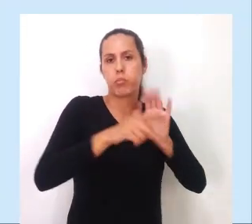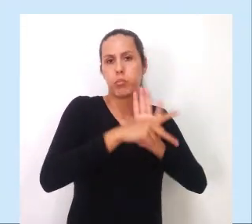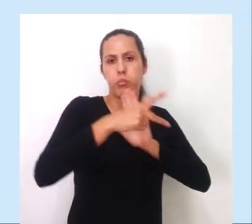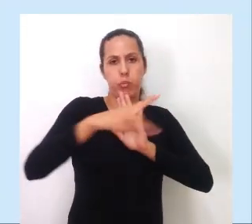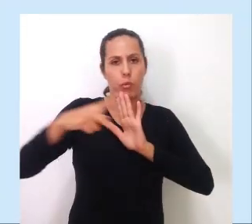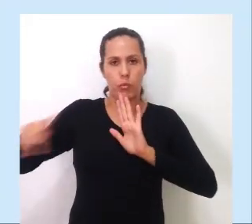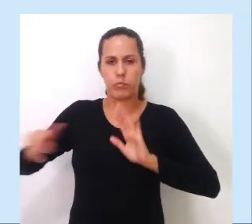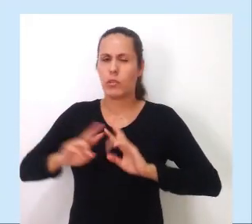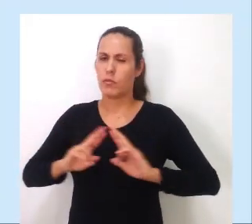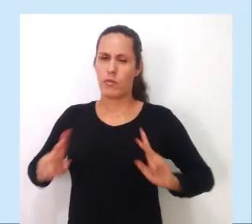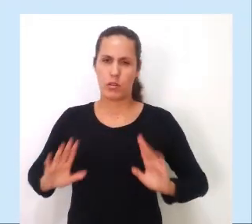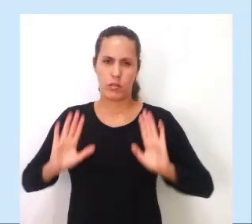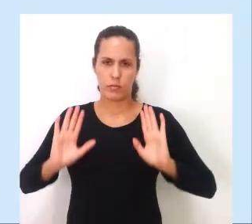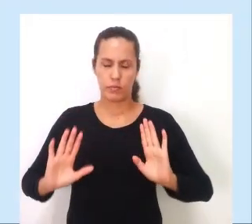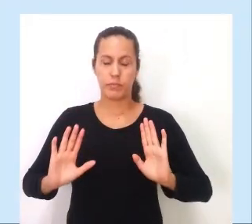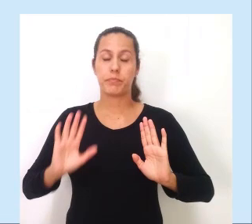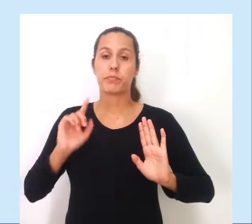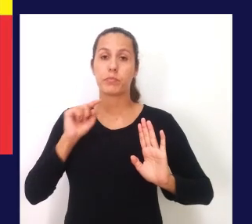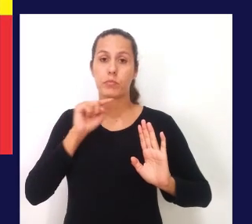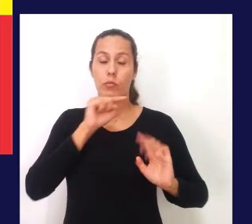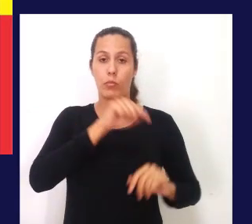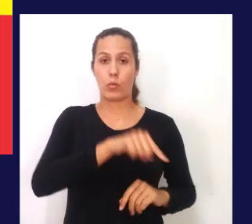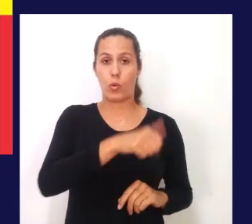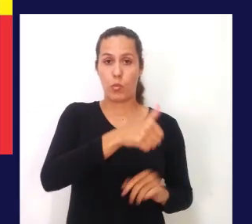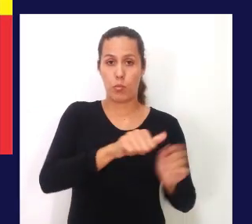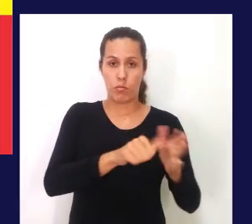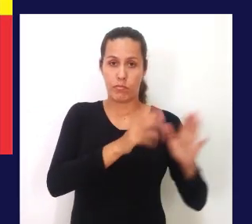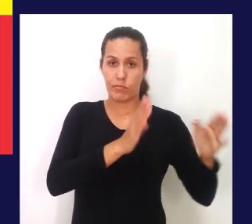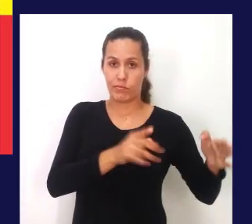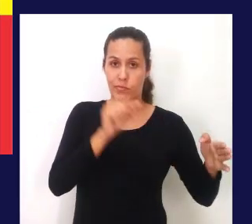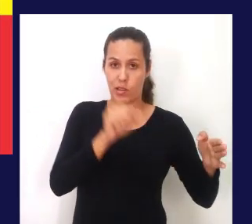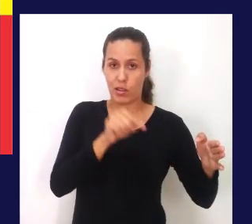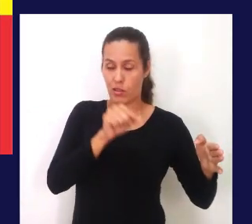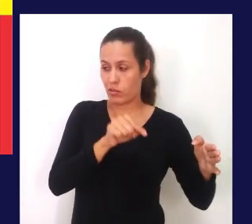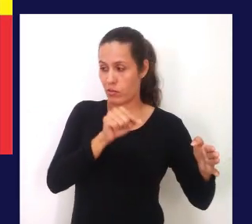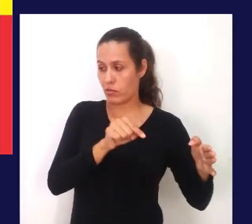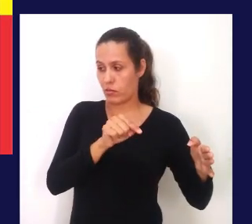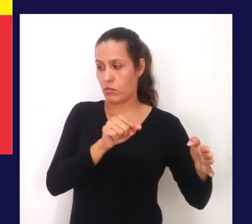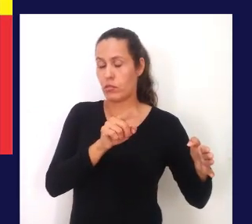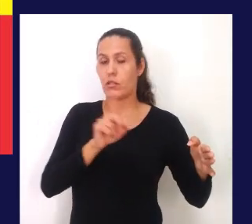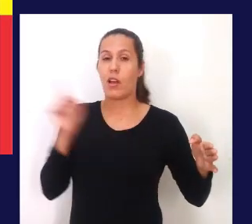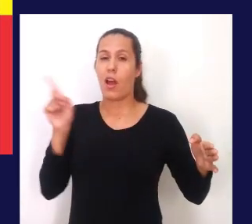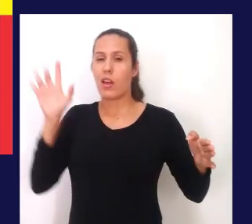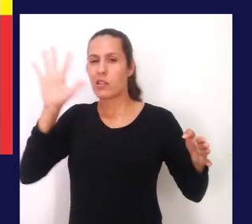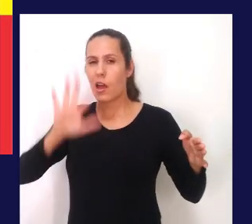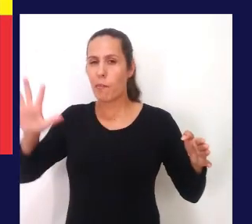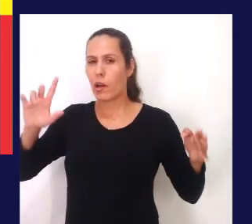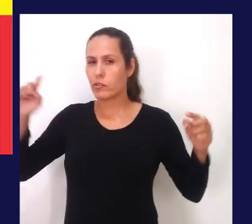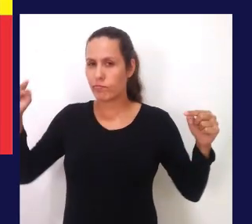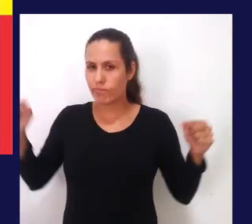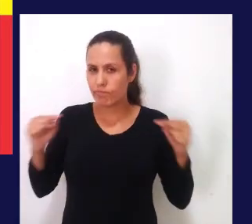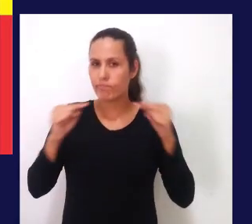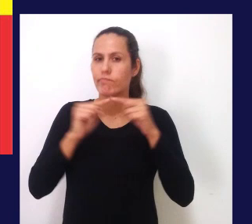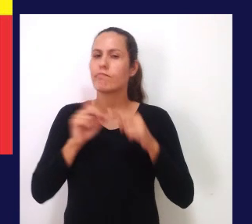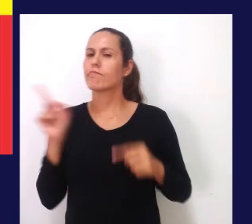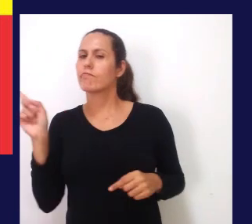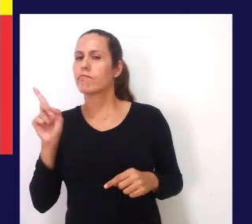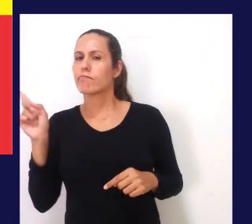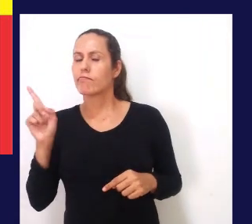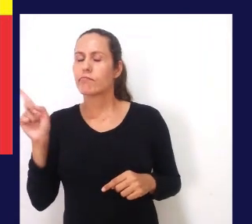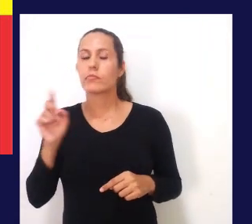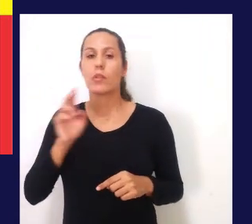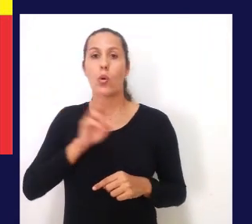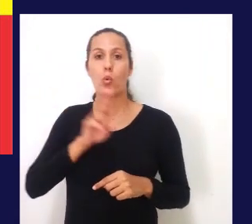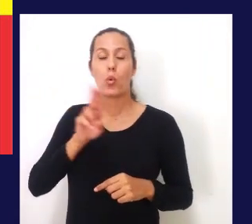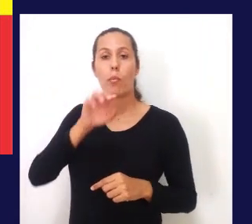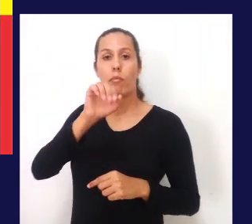argilito e quanto também do calcário. O arenito, como essa imagem que vocês podem observar,